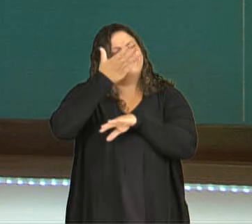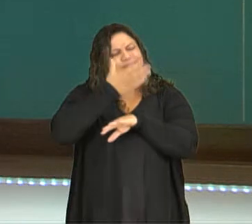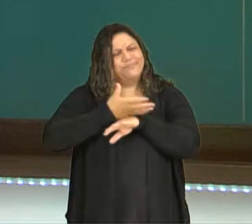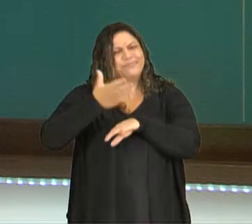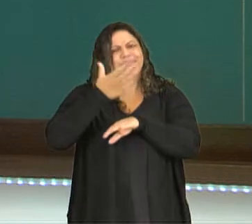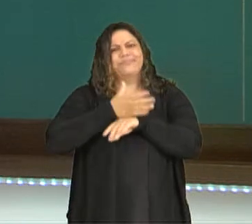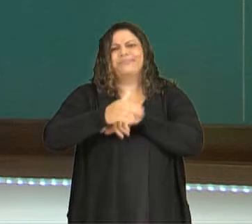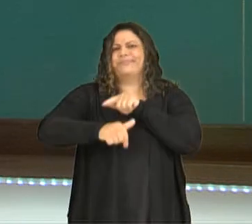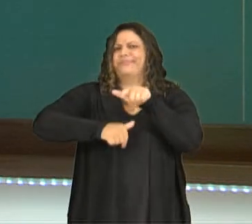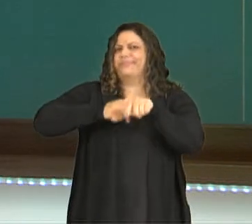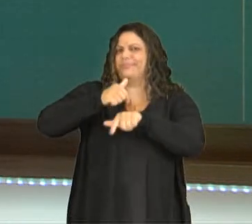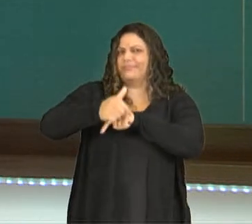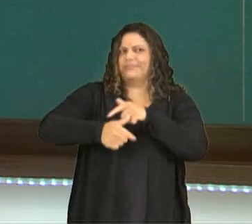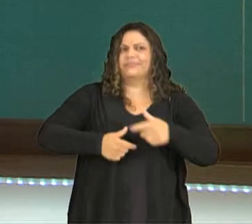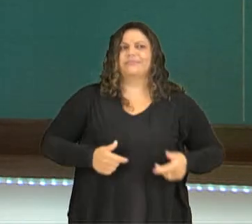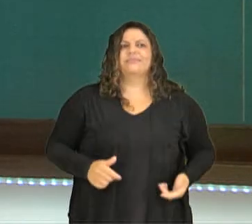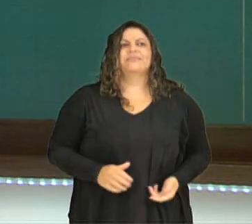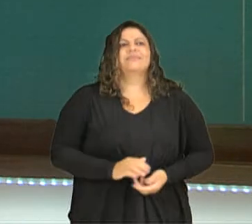muito trabalhada.